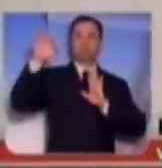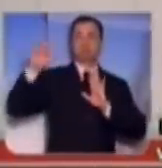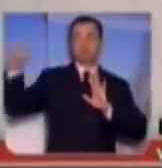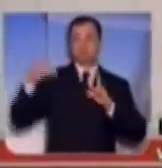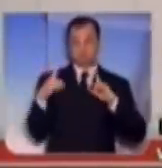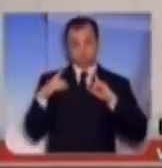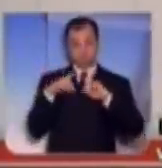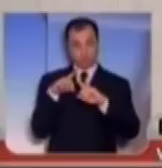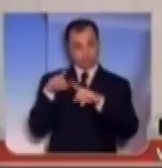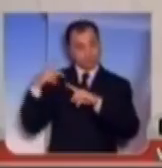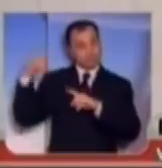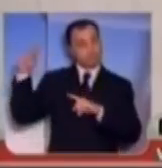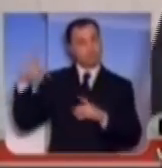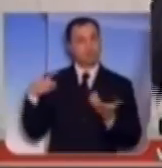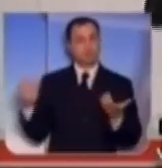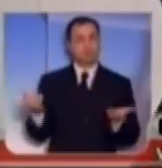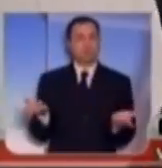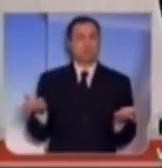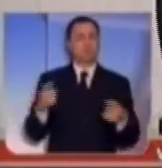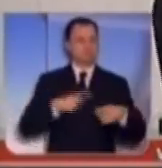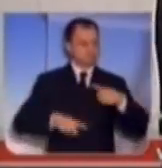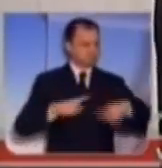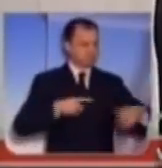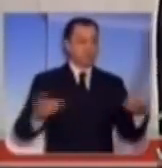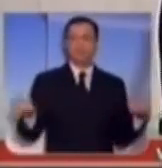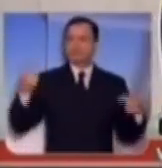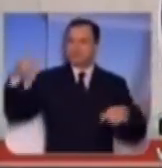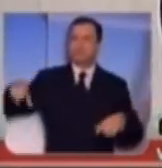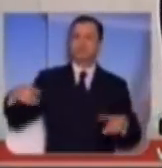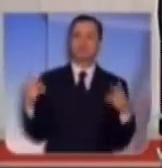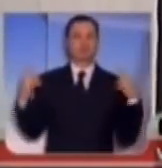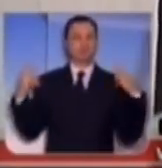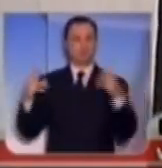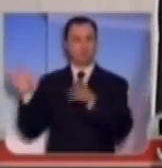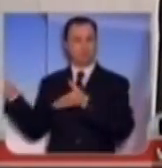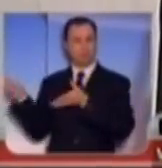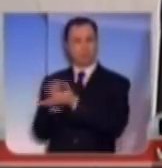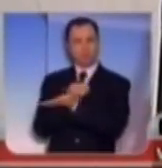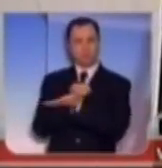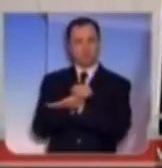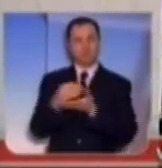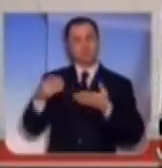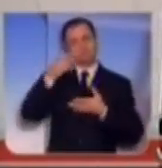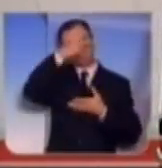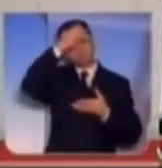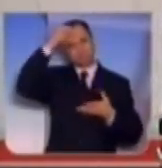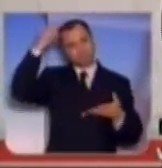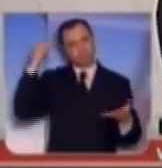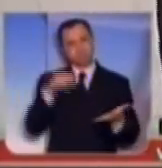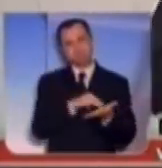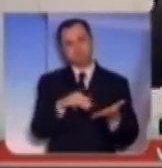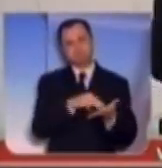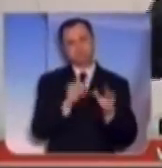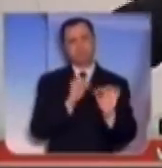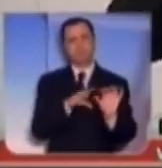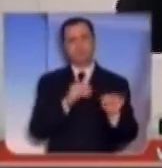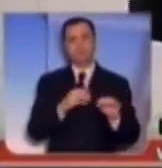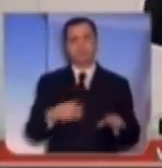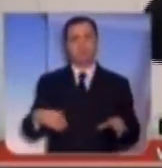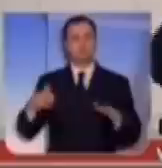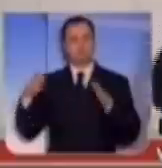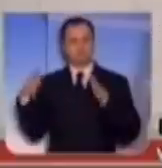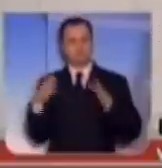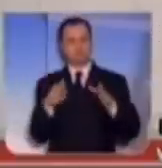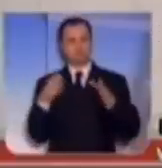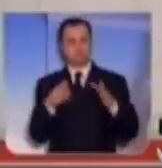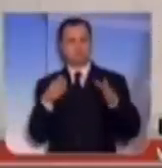foi um crítico daquela administração, mas agora ele está fazendo a mesma coisa como secretário municipal de educação, colocando em